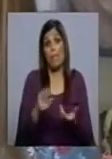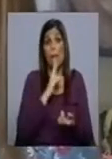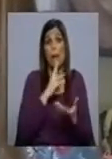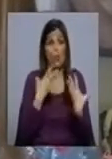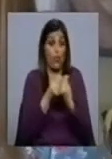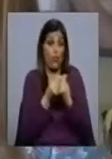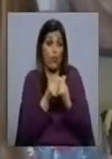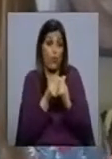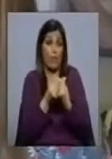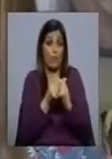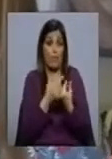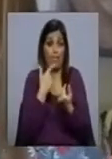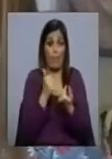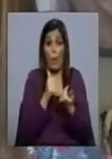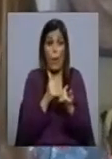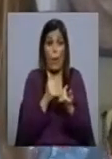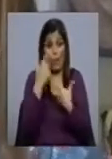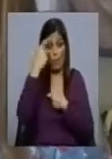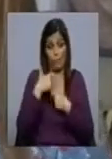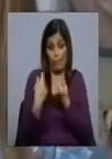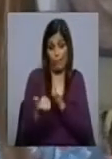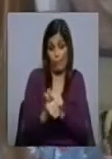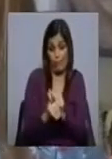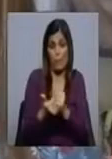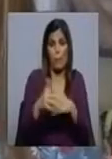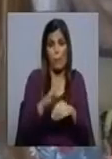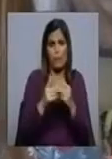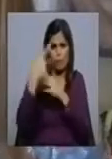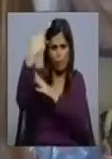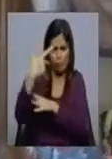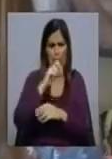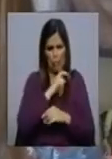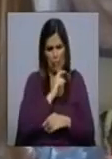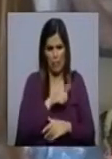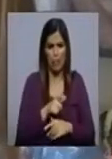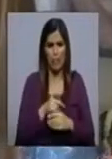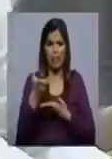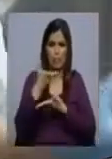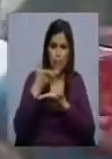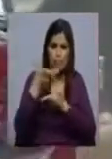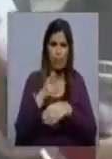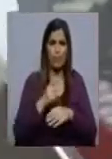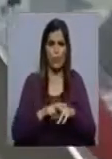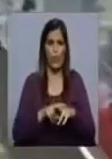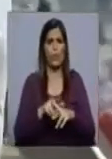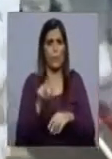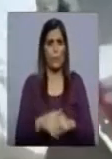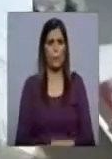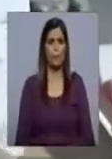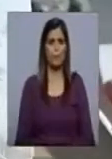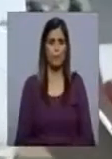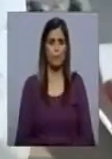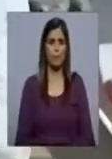não vou estar não vamos testar próximas fisicamente mas podem estar através de vídeo chamada e partilharem também os chocolates